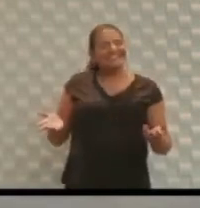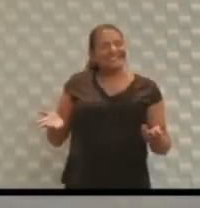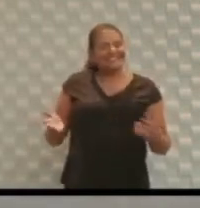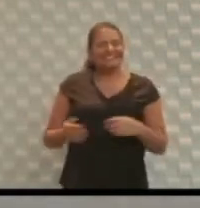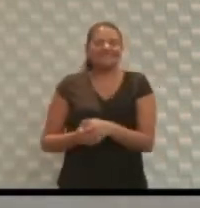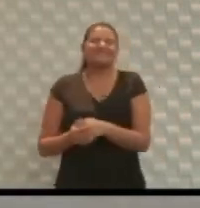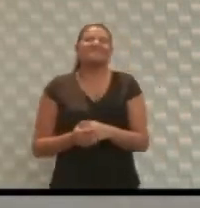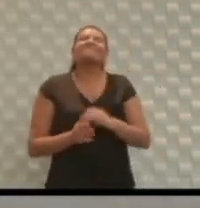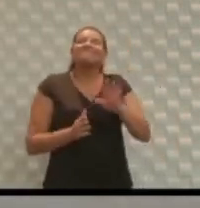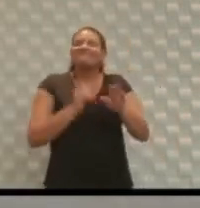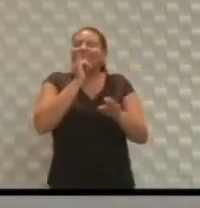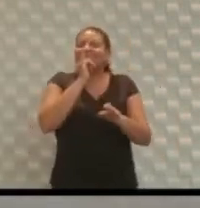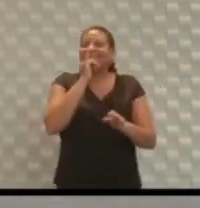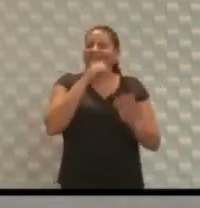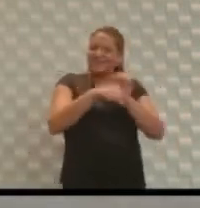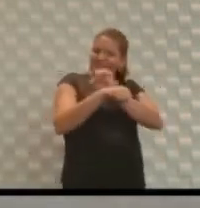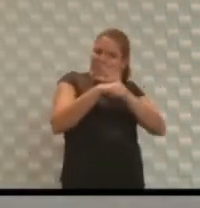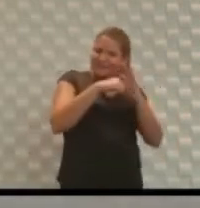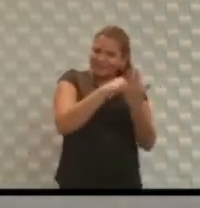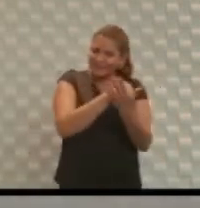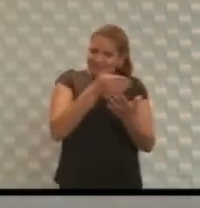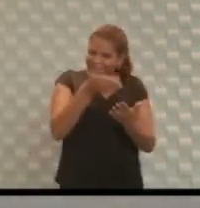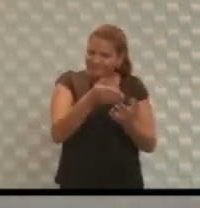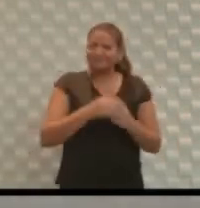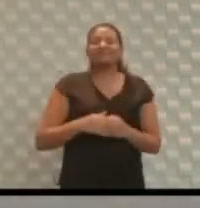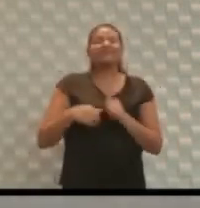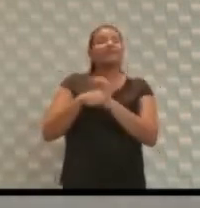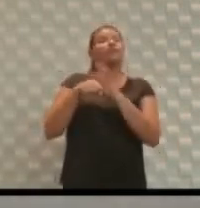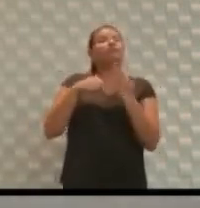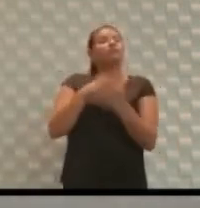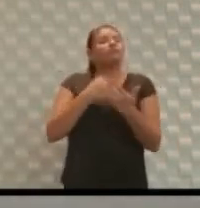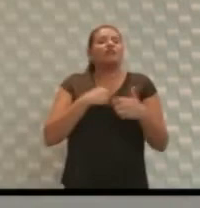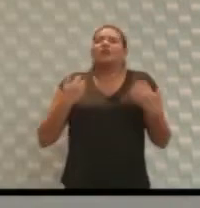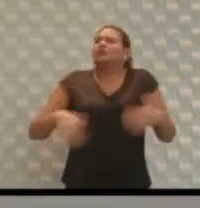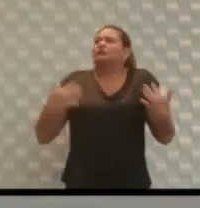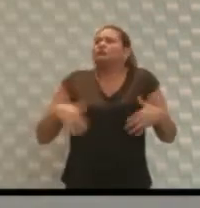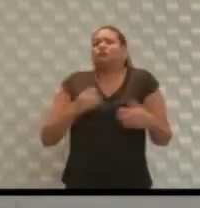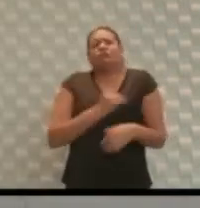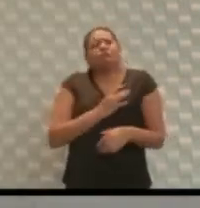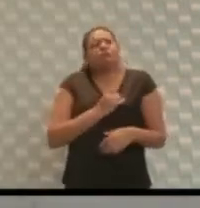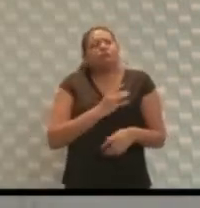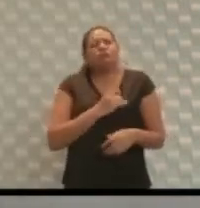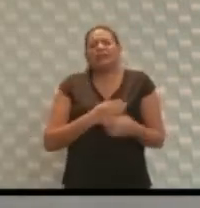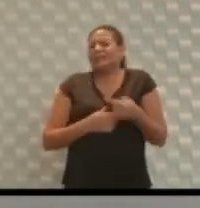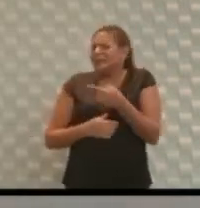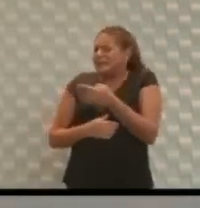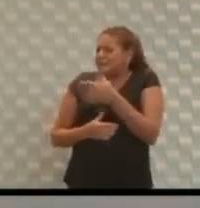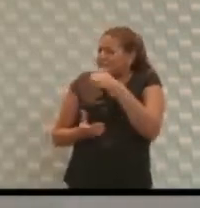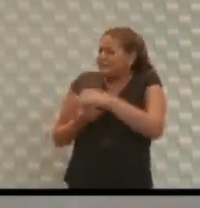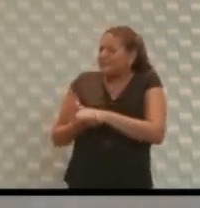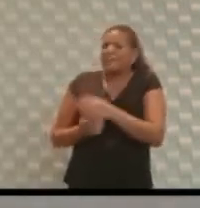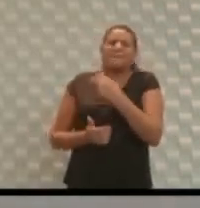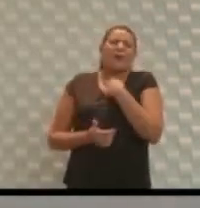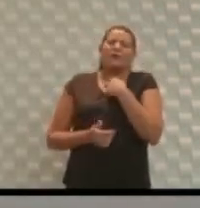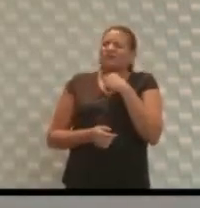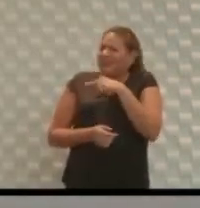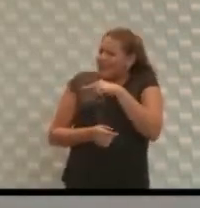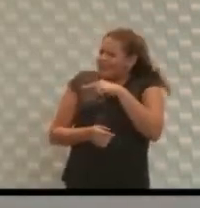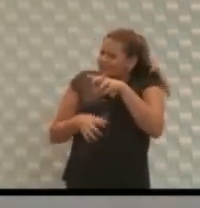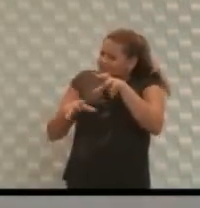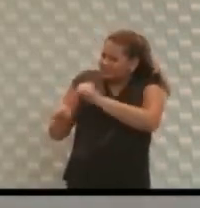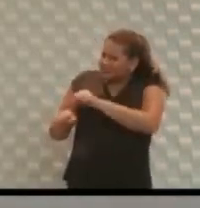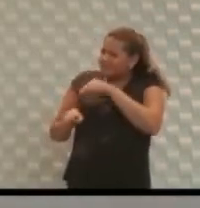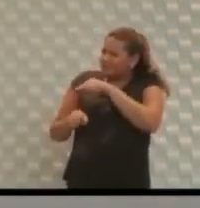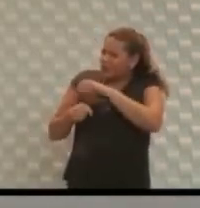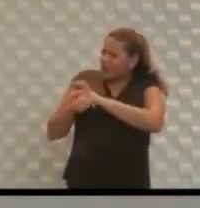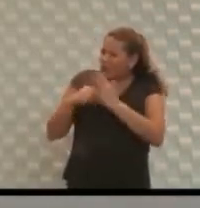Covid, que agora eu não posso ficar viúva. Estou brincando, mas é mais ou menos isso. Porque a gente